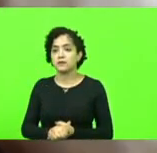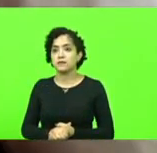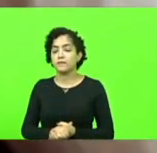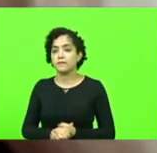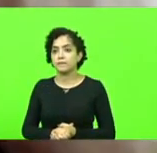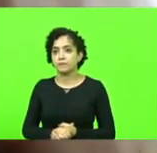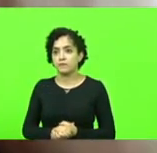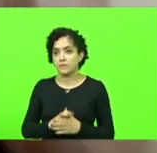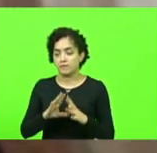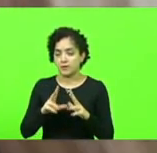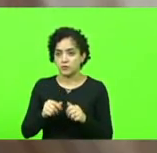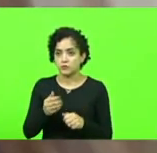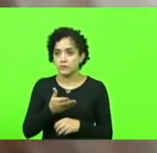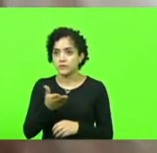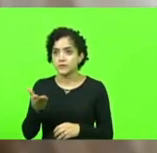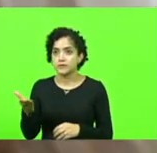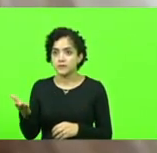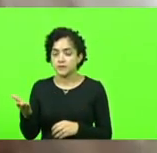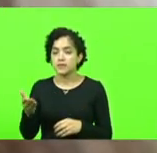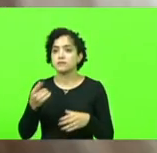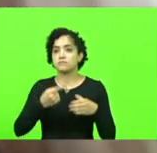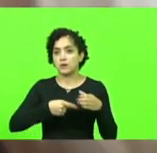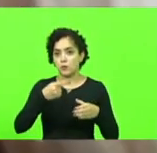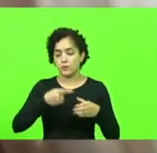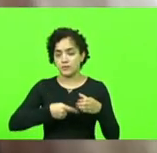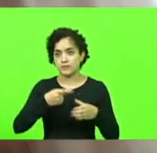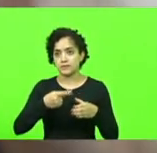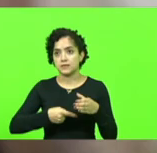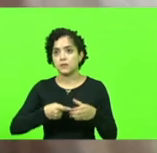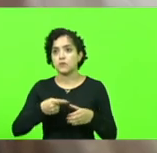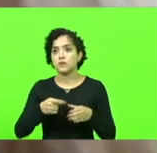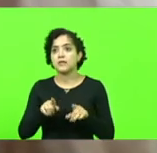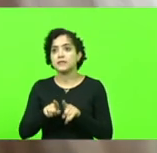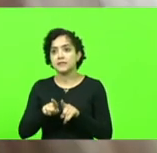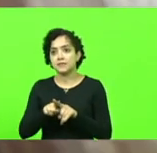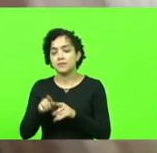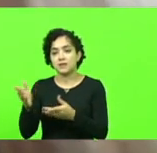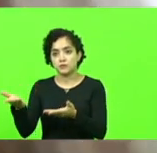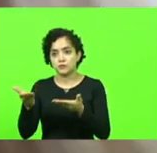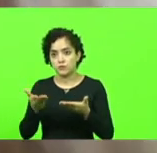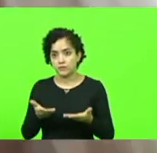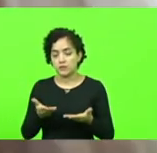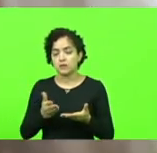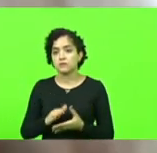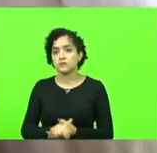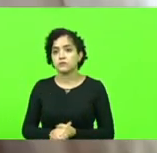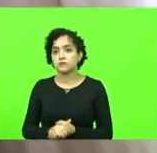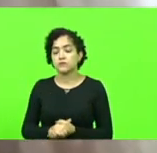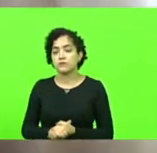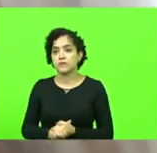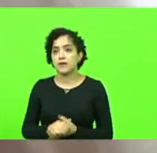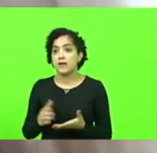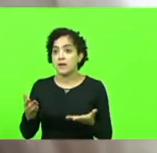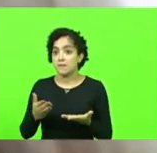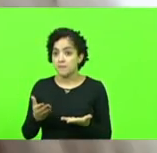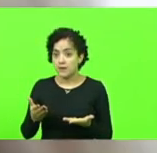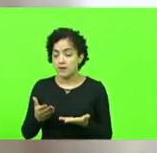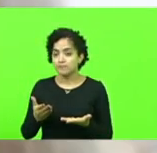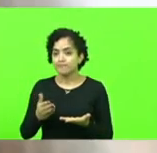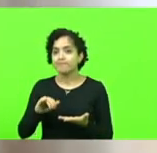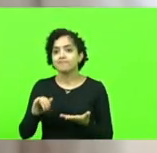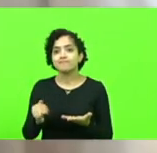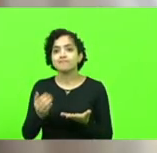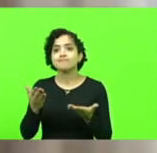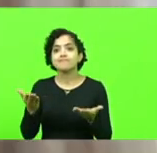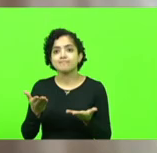quero agradecer a todos, né, da comissão e os convidados para me proporcionar essa oportunidade